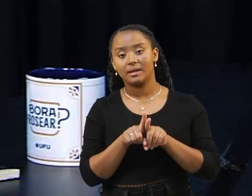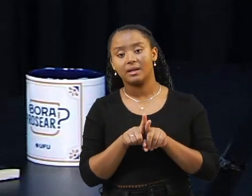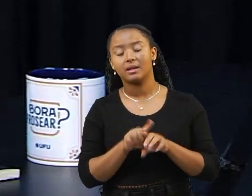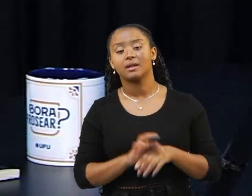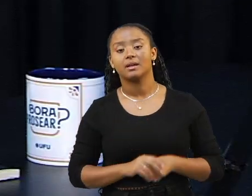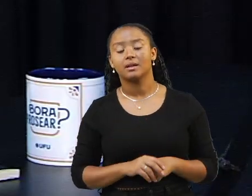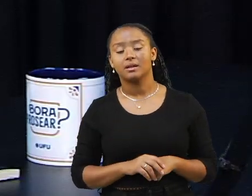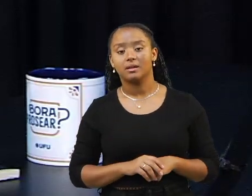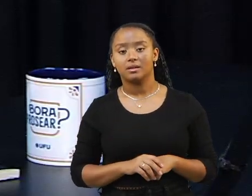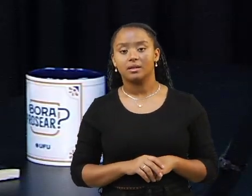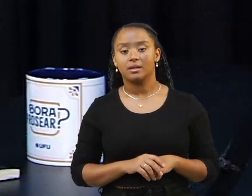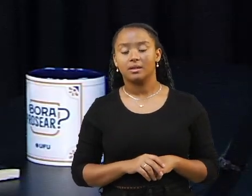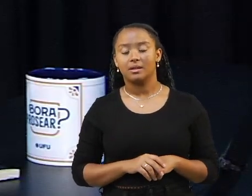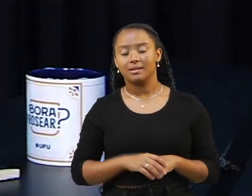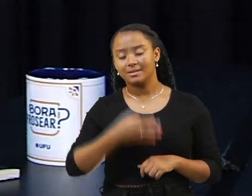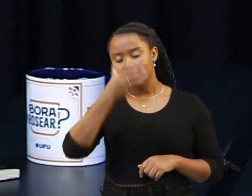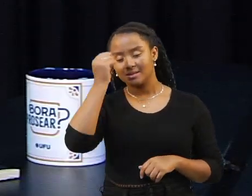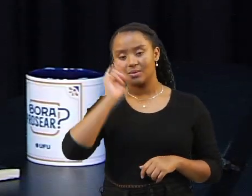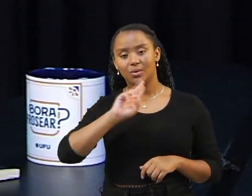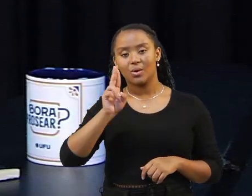solicitar também por